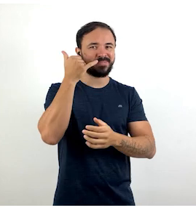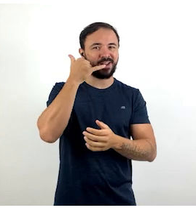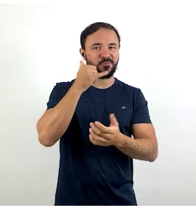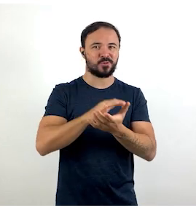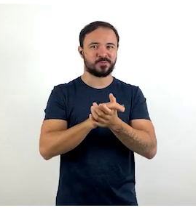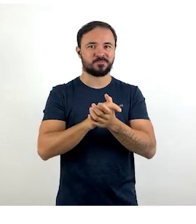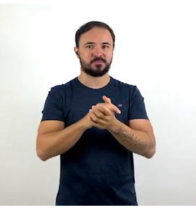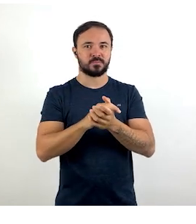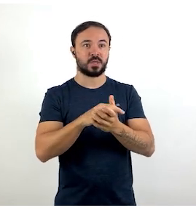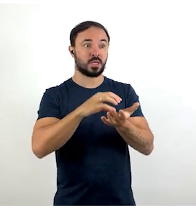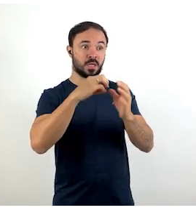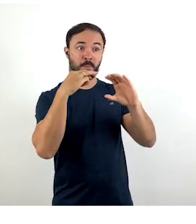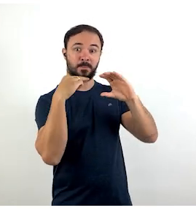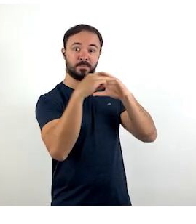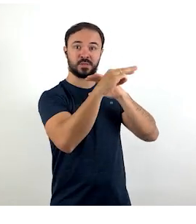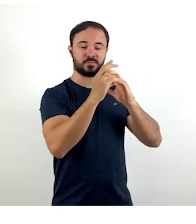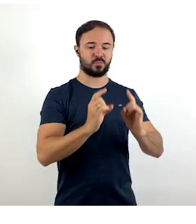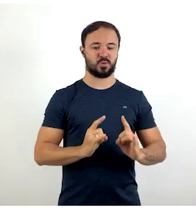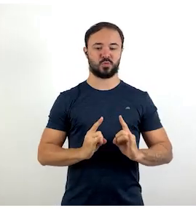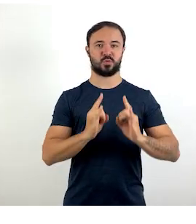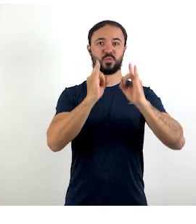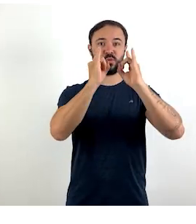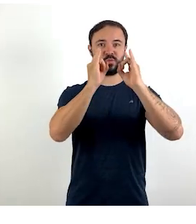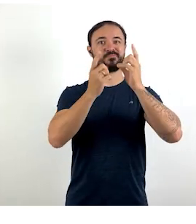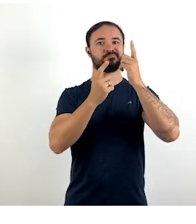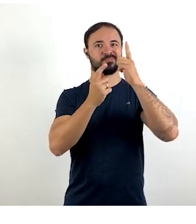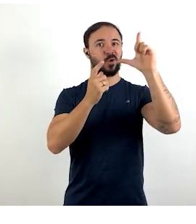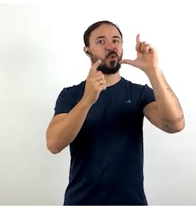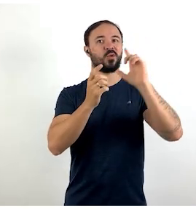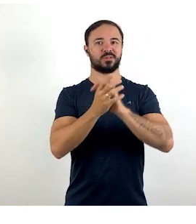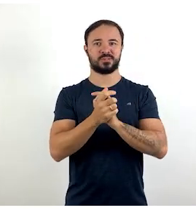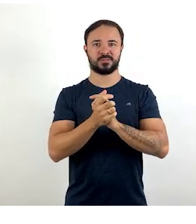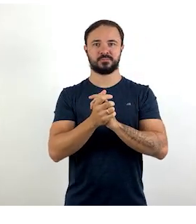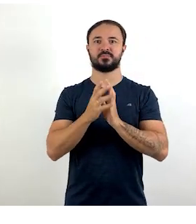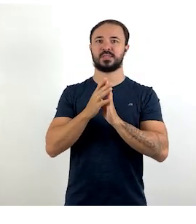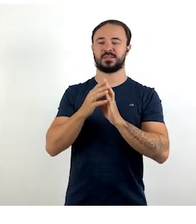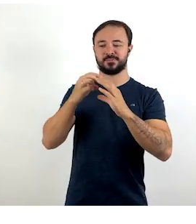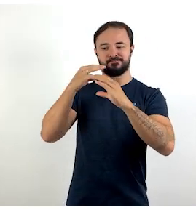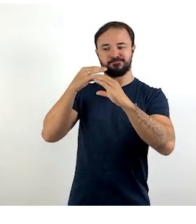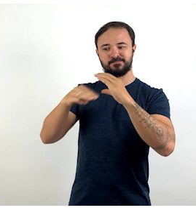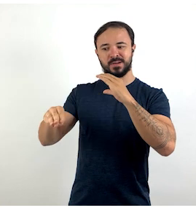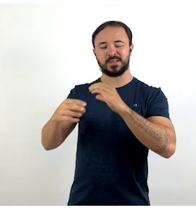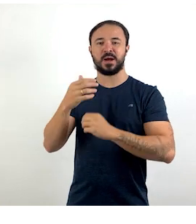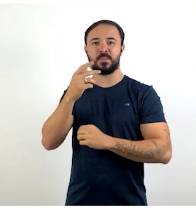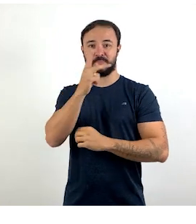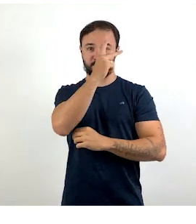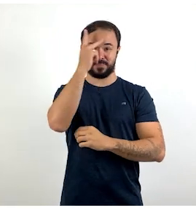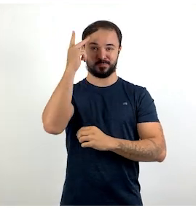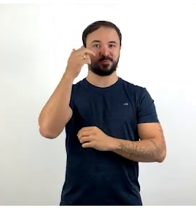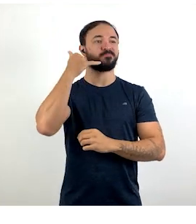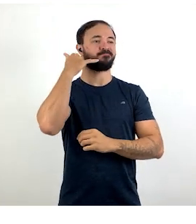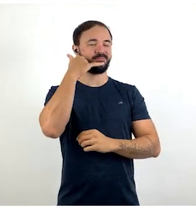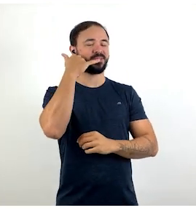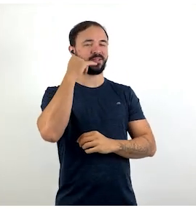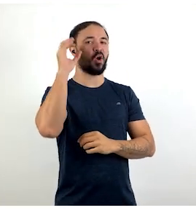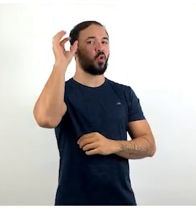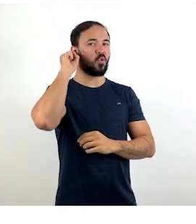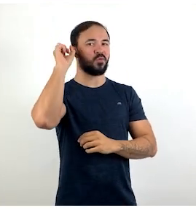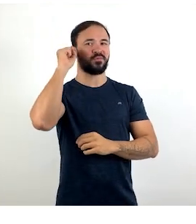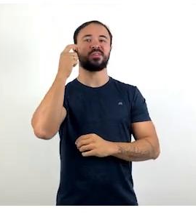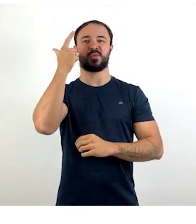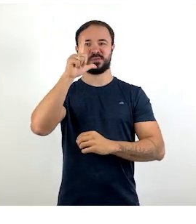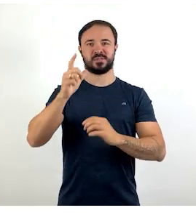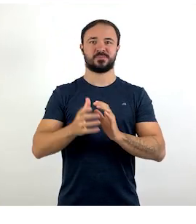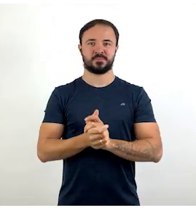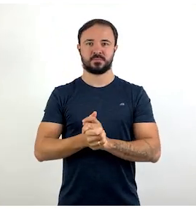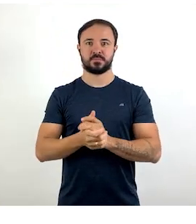para uma segunda torre que diversifica o seu sinal até chegar na pessoa que é o receptor final. Todo